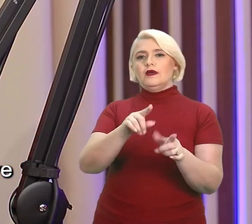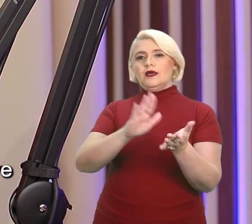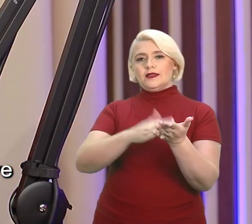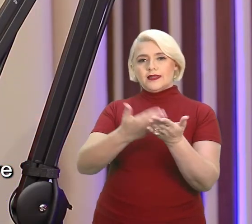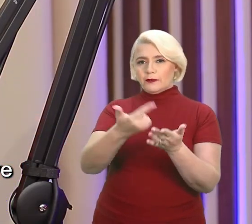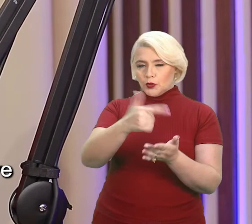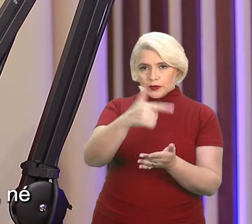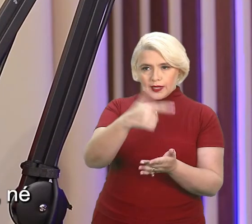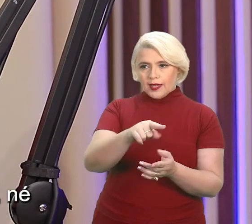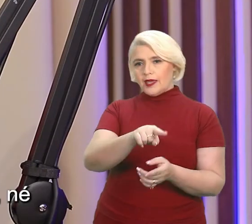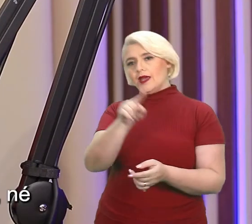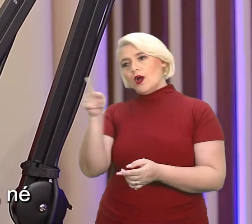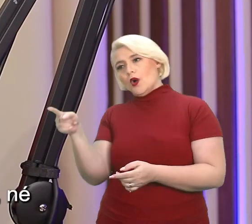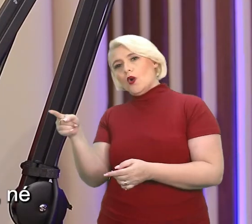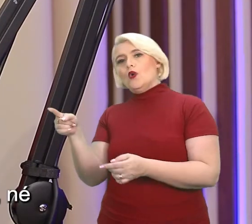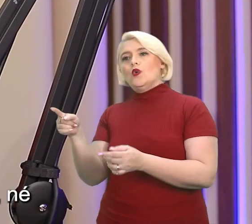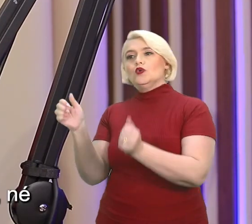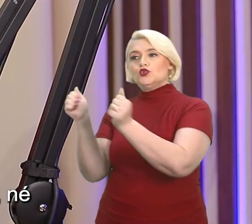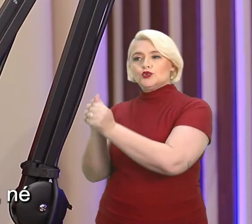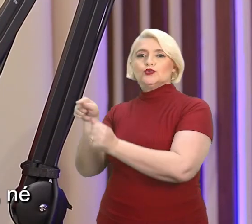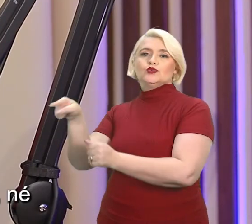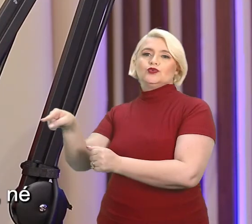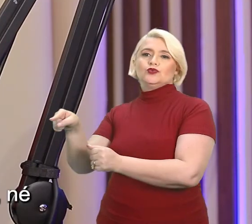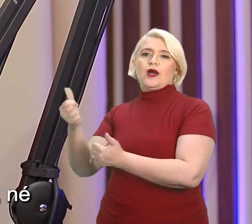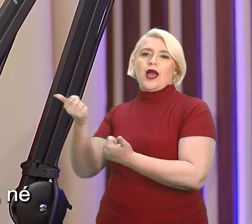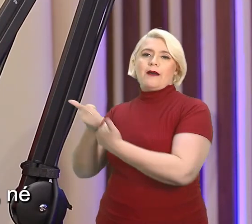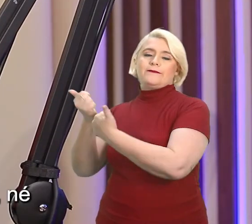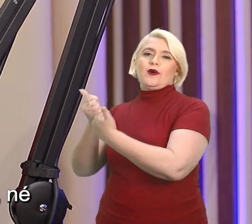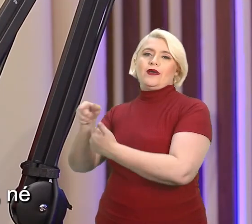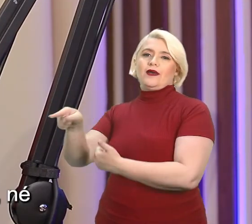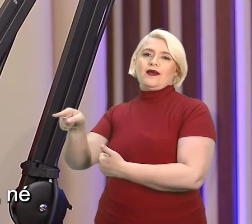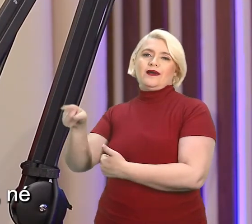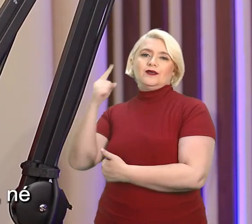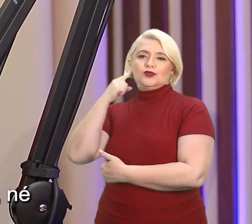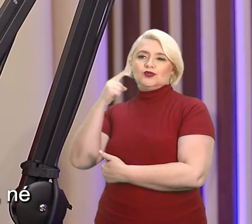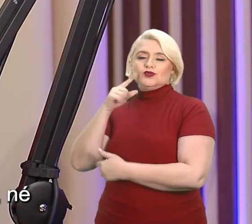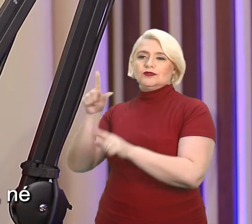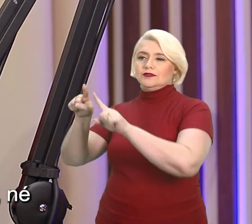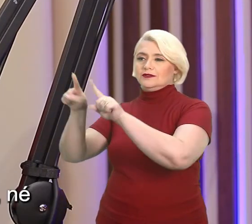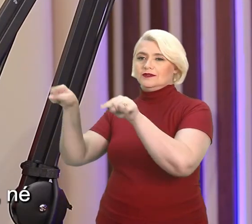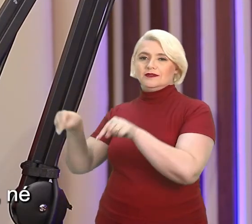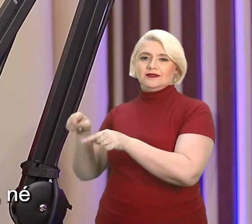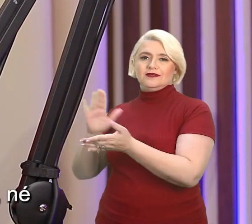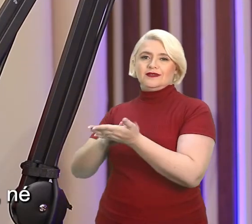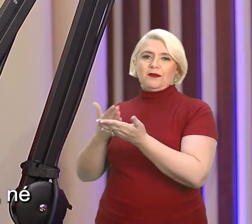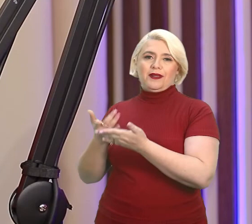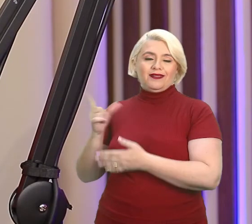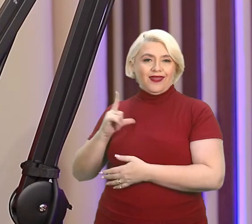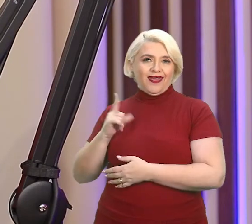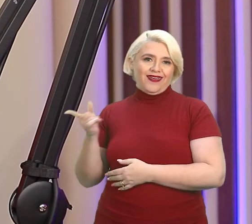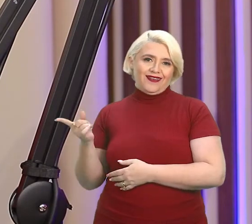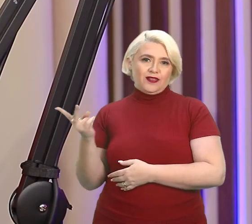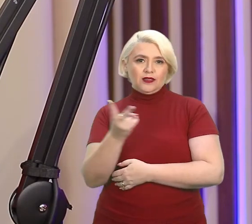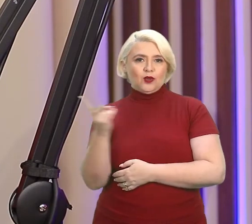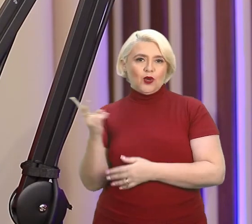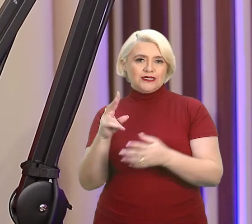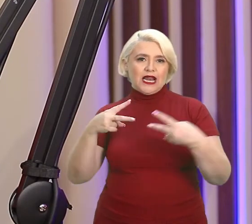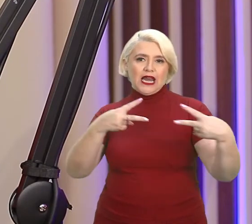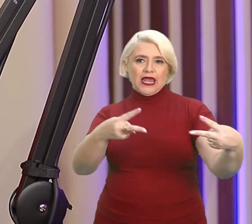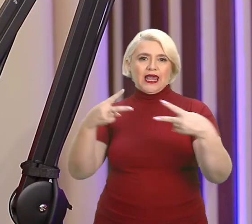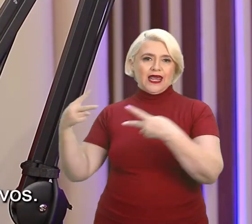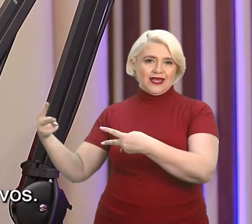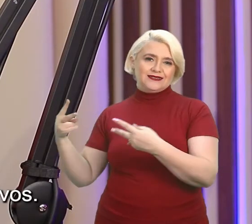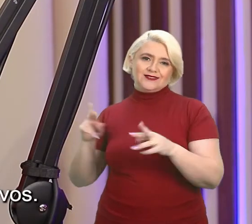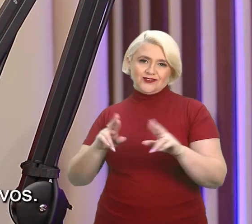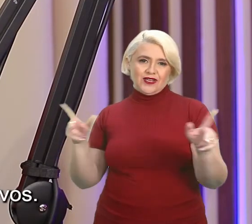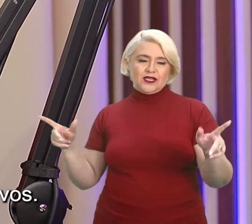a interpretação, ou também apoiavam os surdos que tinham com a interpretação, né? Então, mobilizou